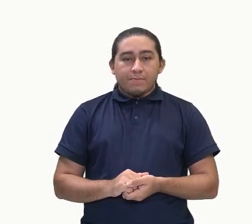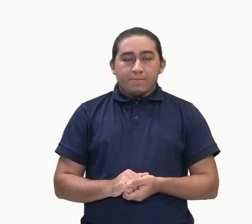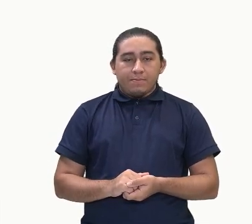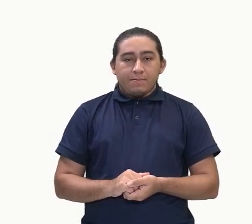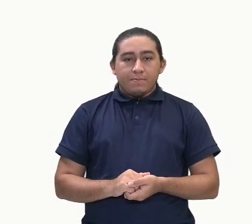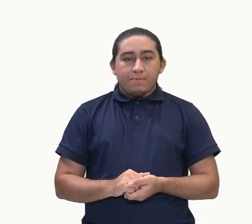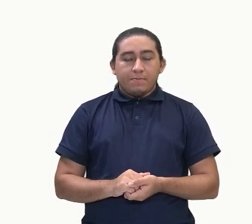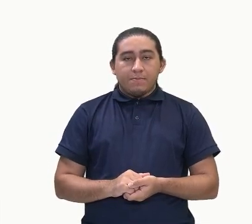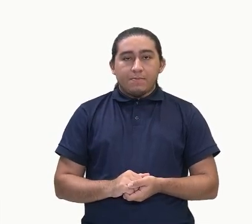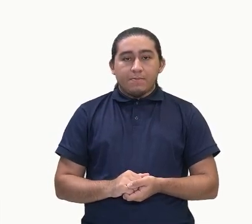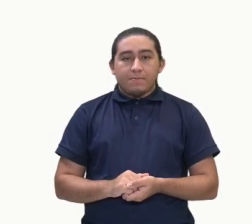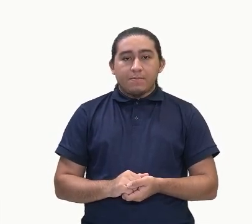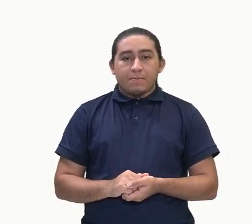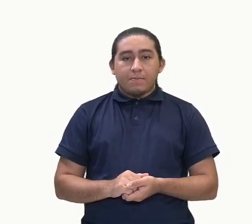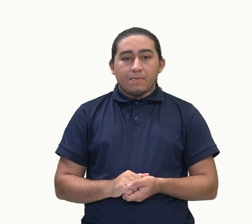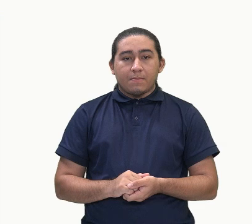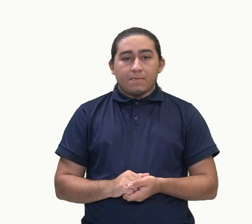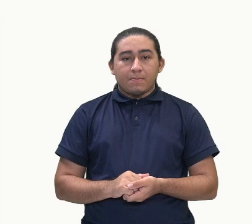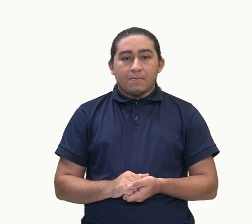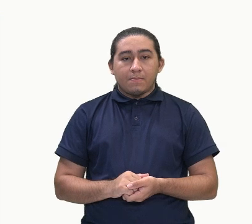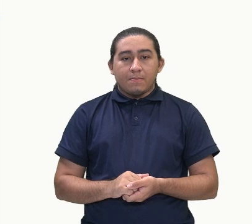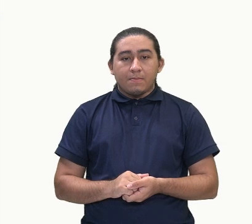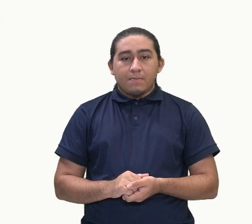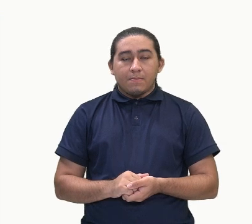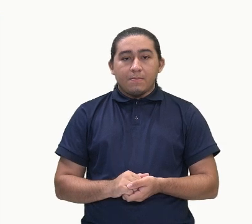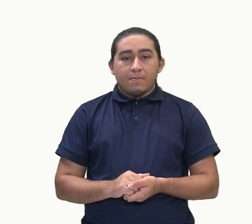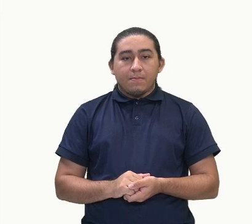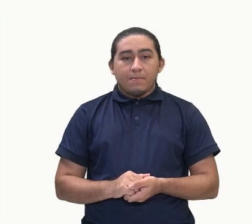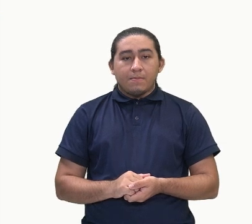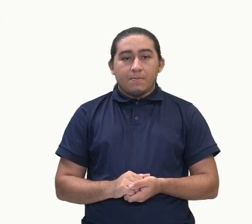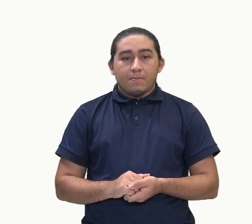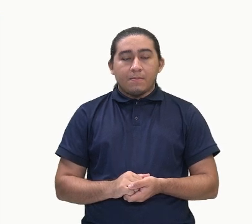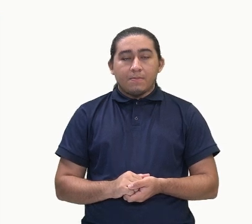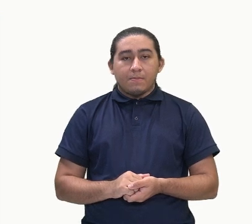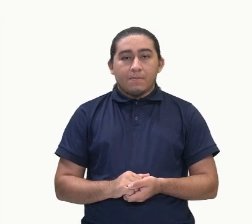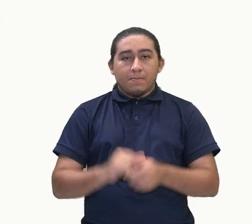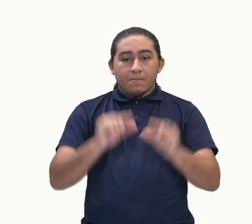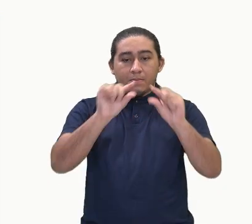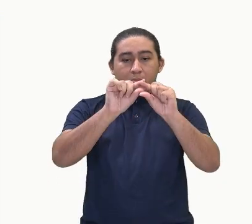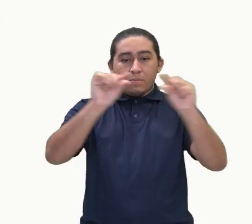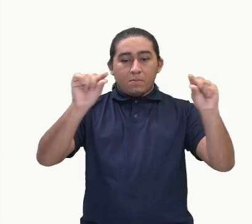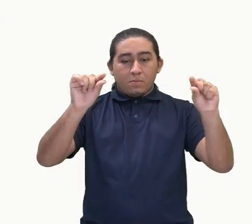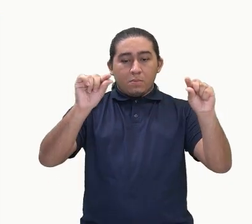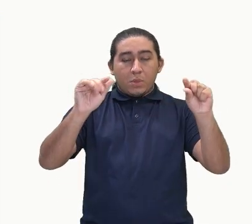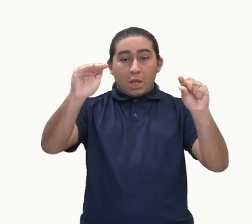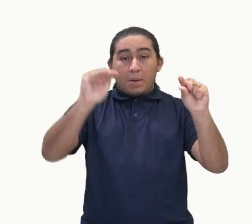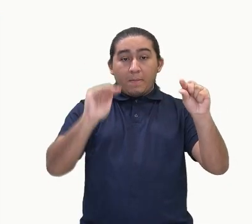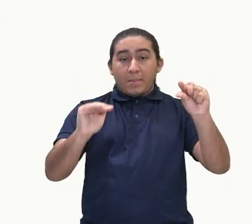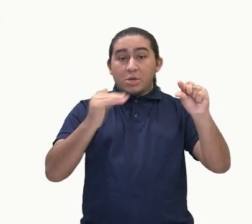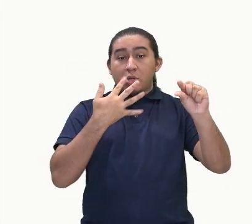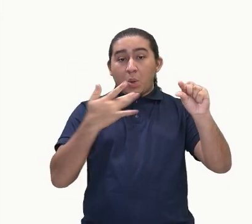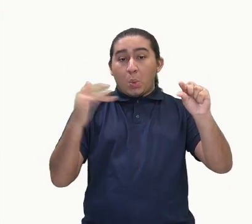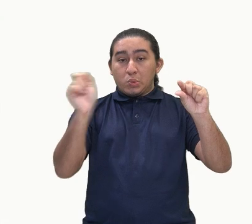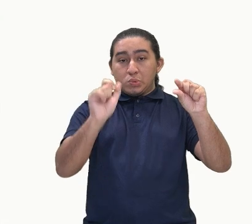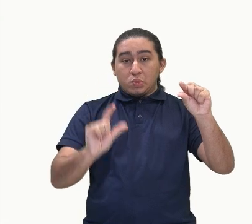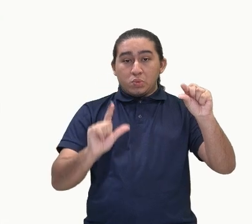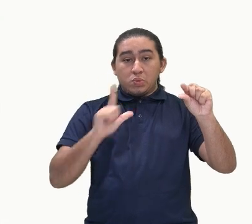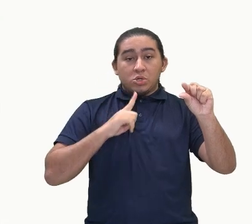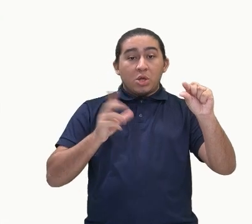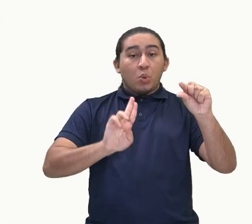nós conhecemos como o epitélio, tá bom? E logo abaixo desse epitélio, a gente vai encontrar uma